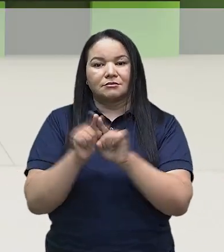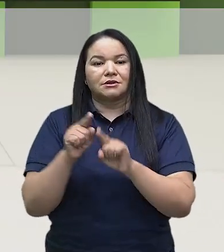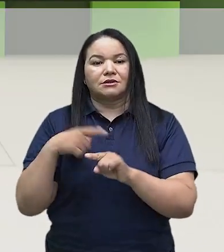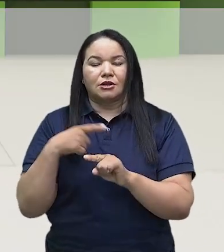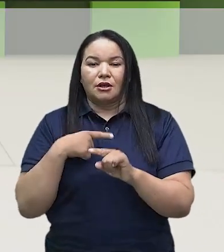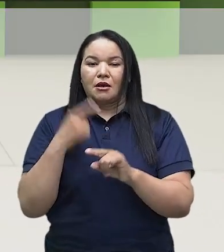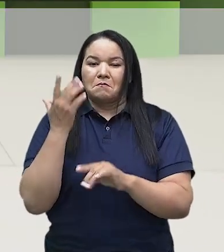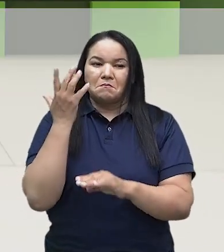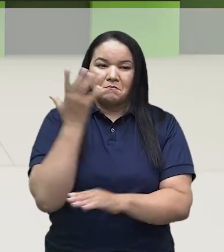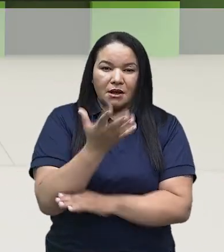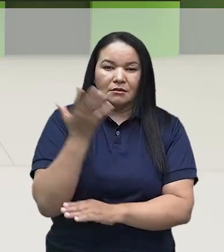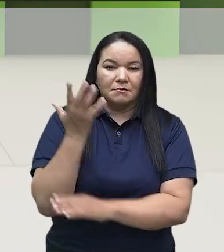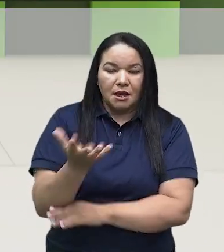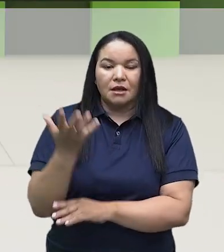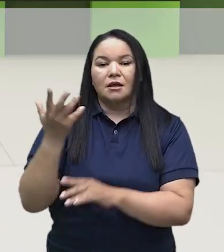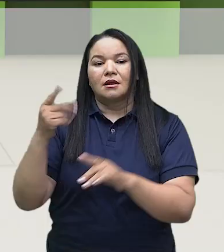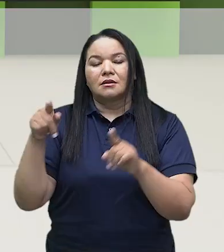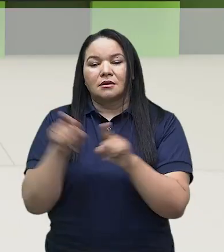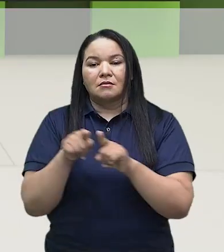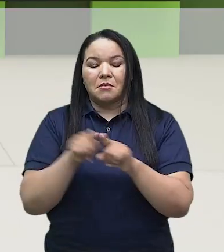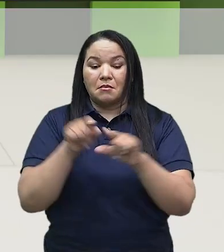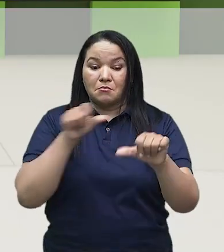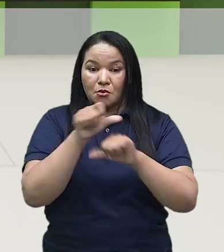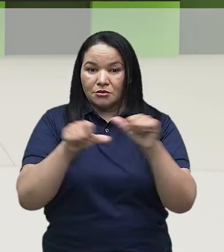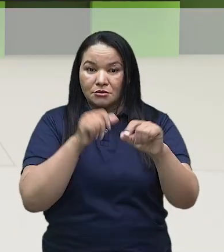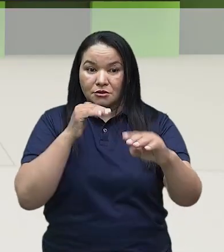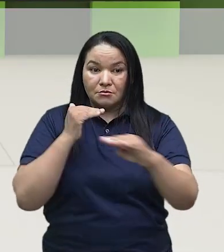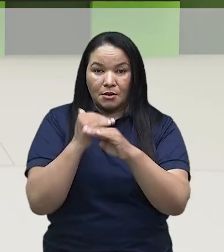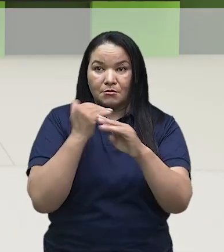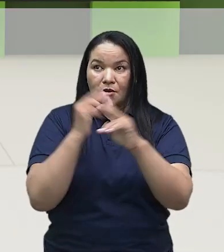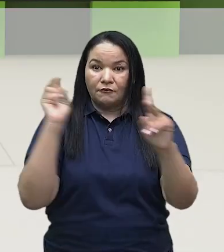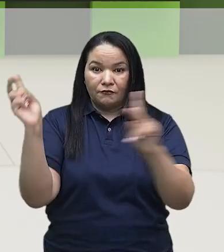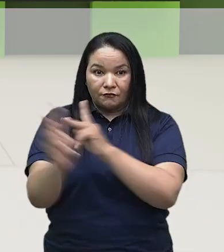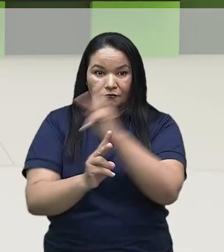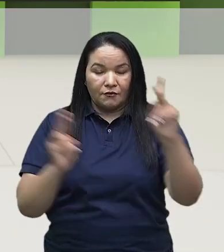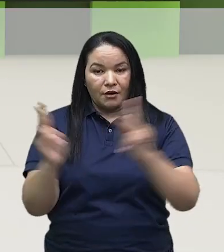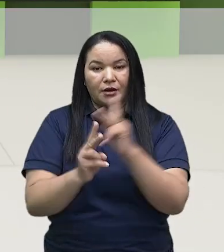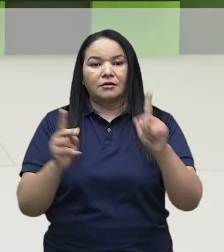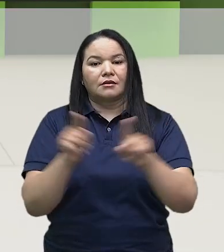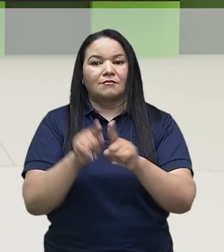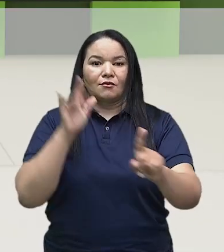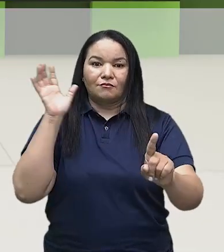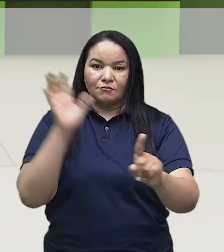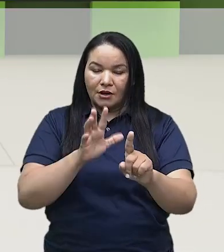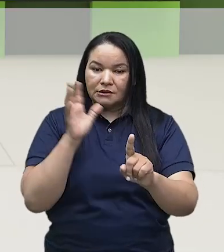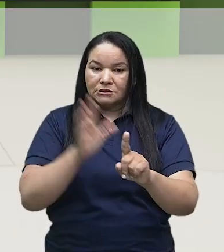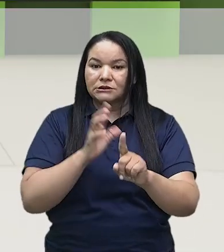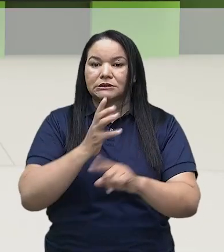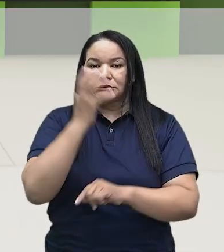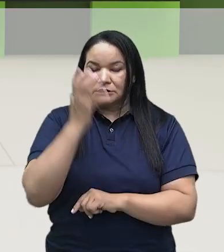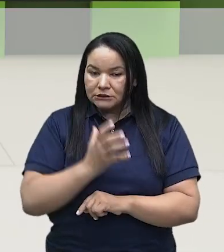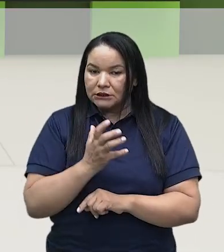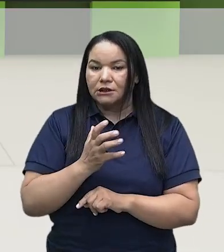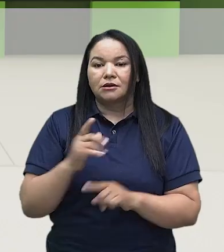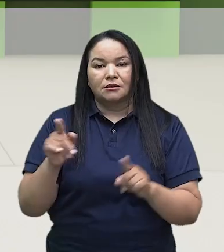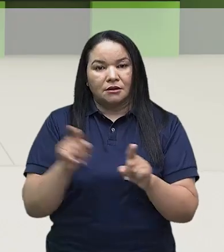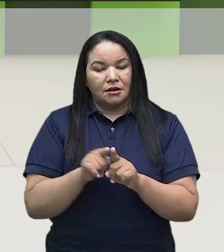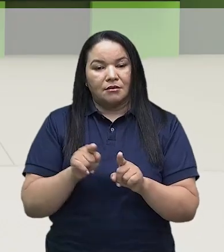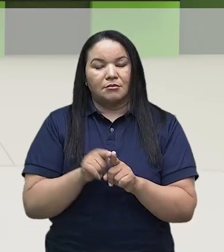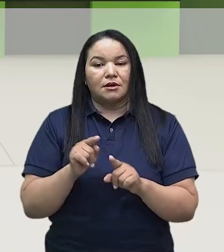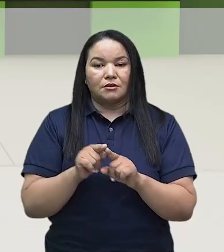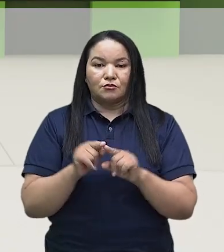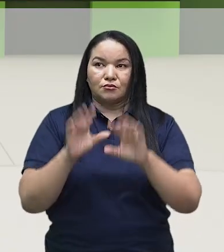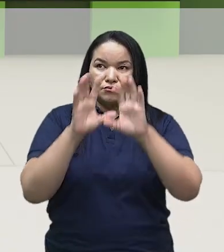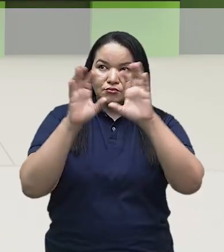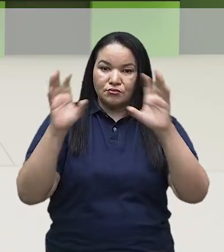como o desmatamento, as mudanças de padrão de vento, eles podem afetar significativamente esses